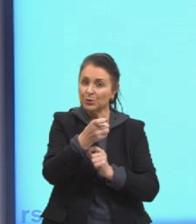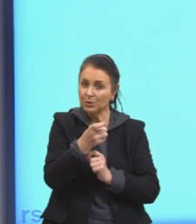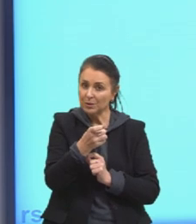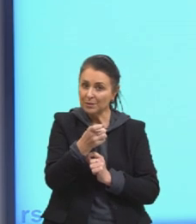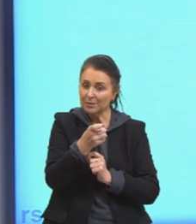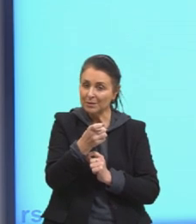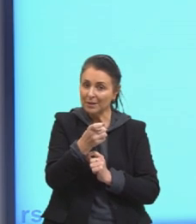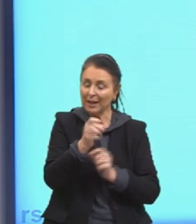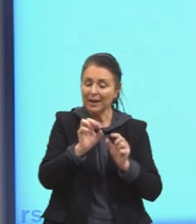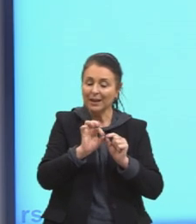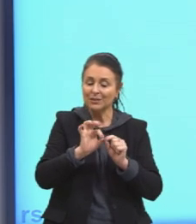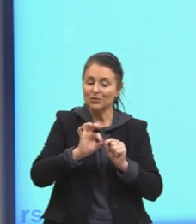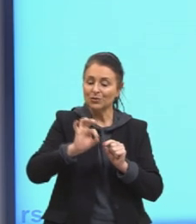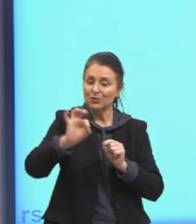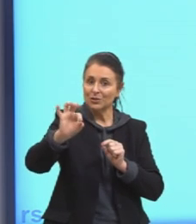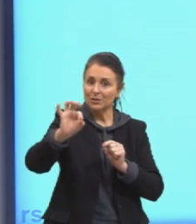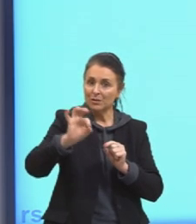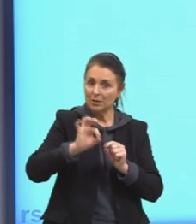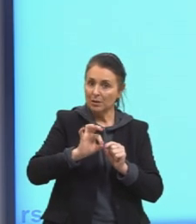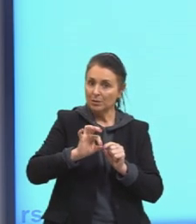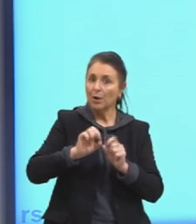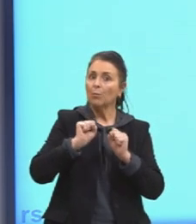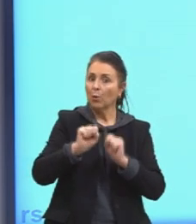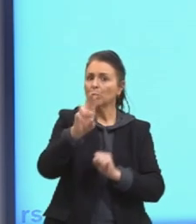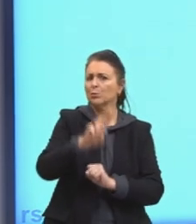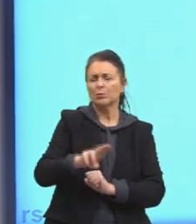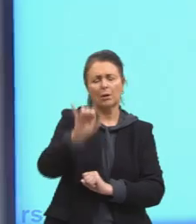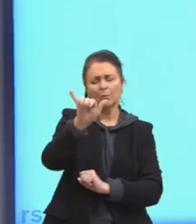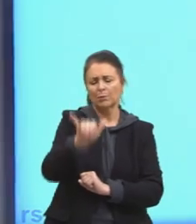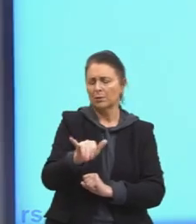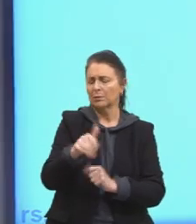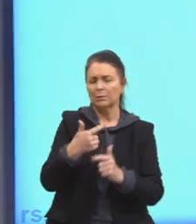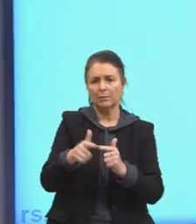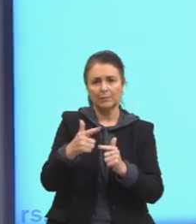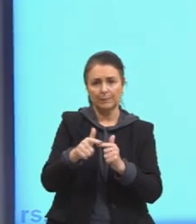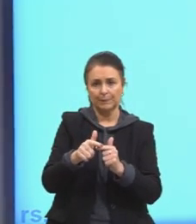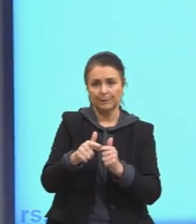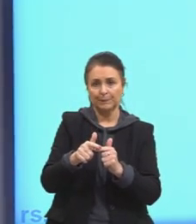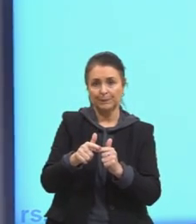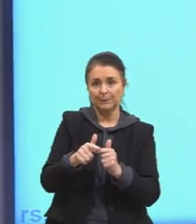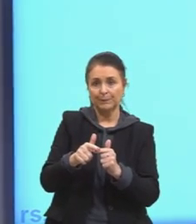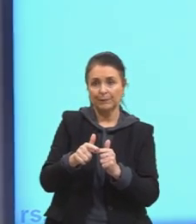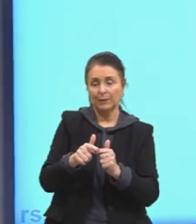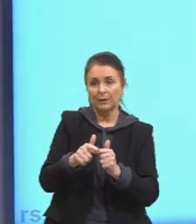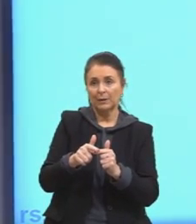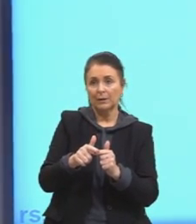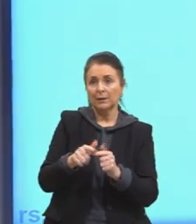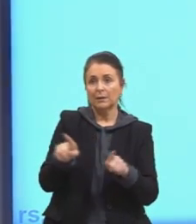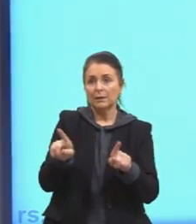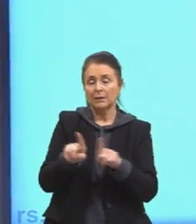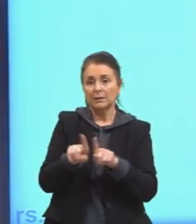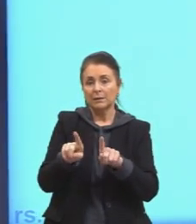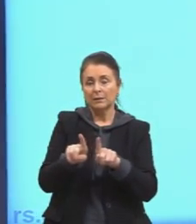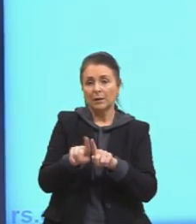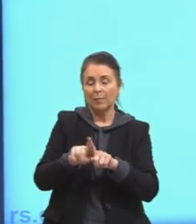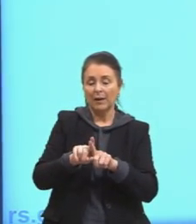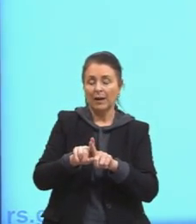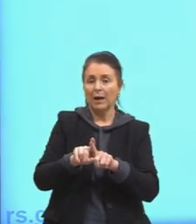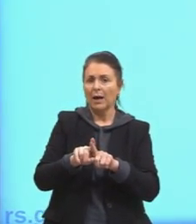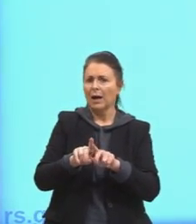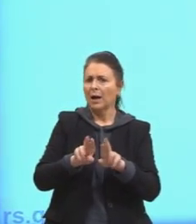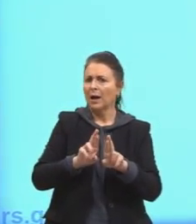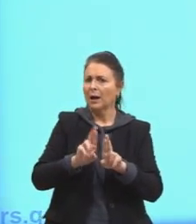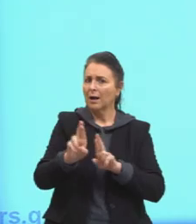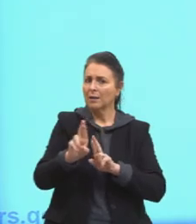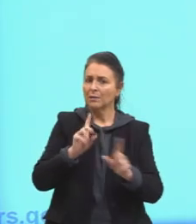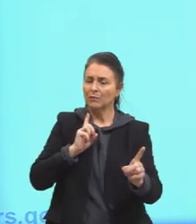seria essa distância né que o y também tá gente não tem problema e essa relação